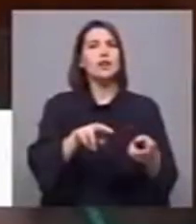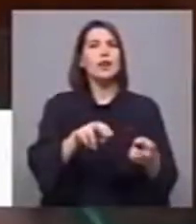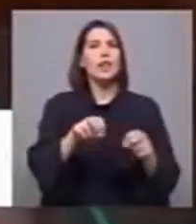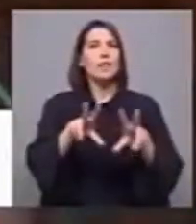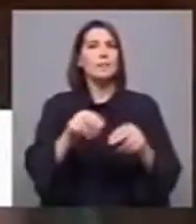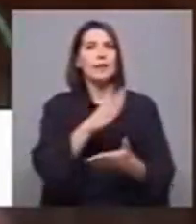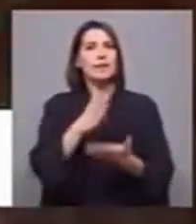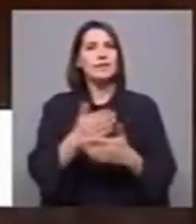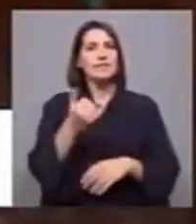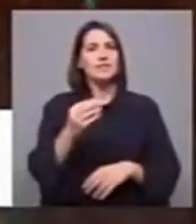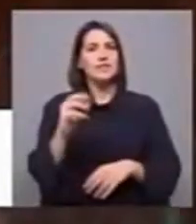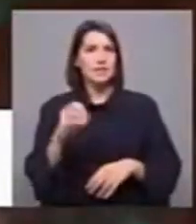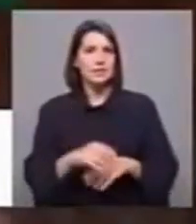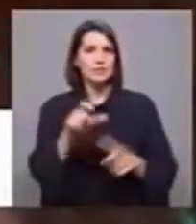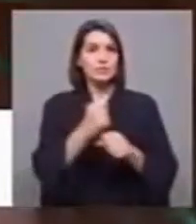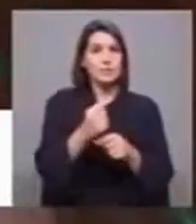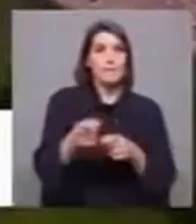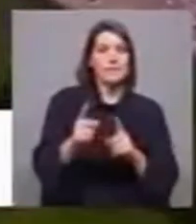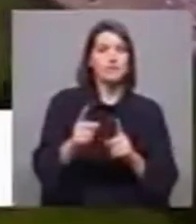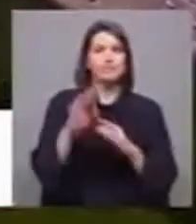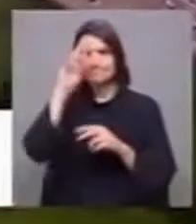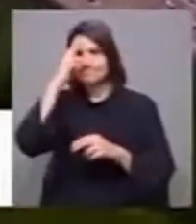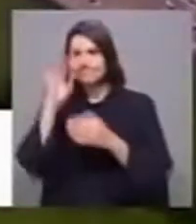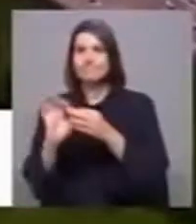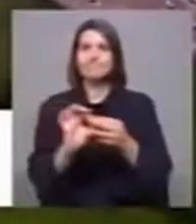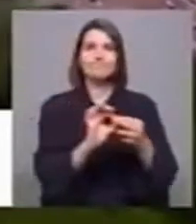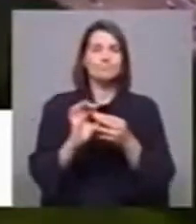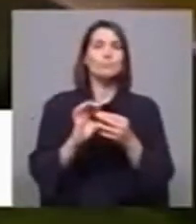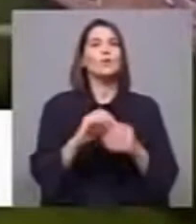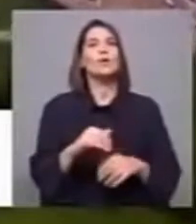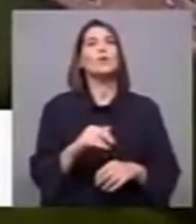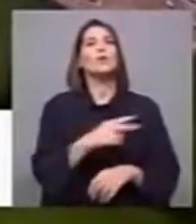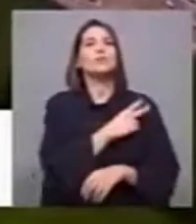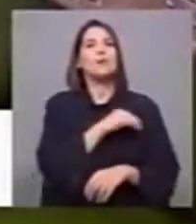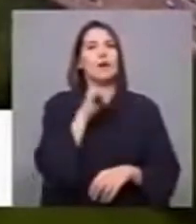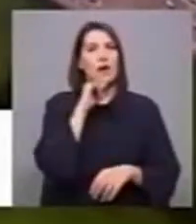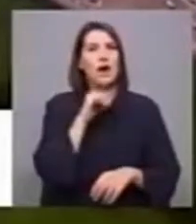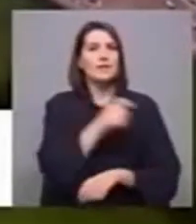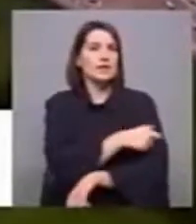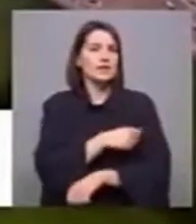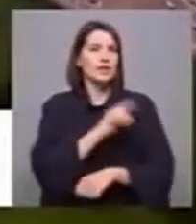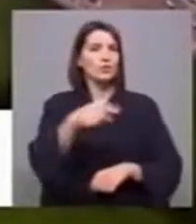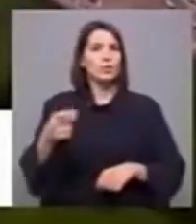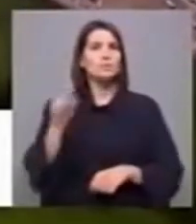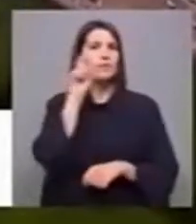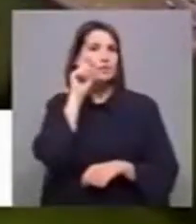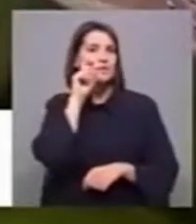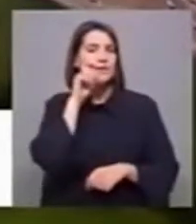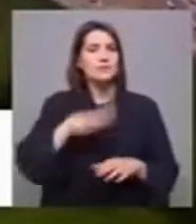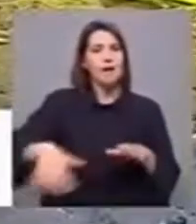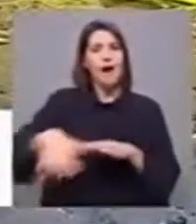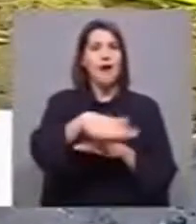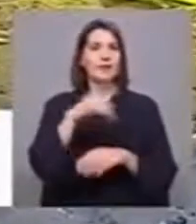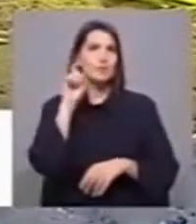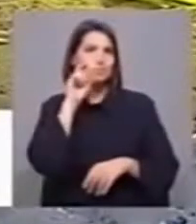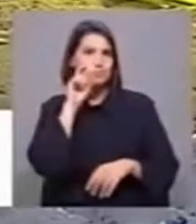2030 os pescadores uniram esforços com a Universidade do Algarve e outras entidades na defesa desta área